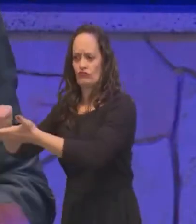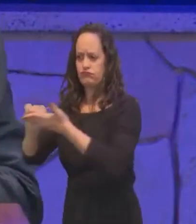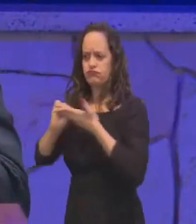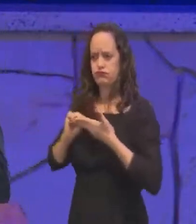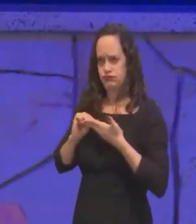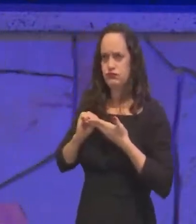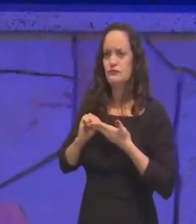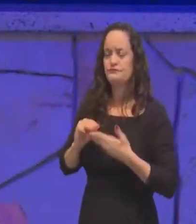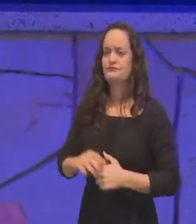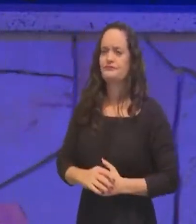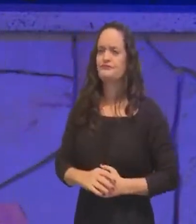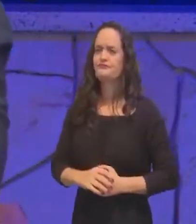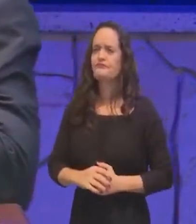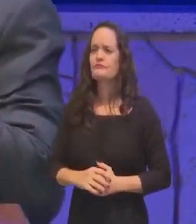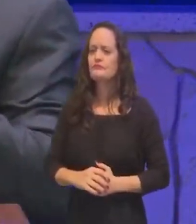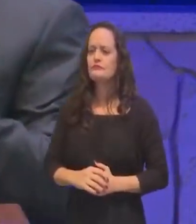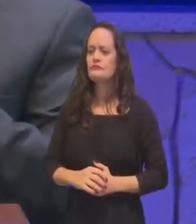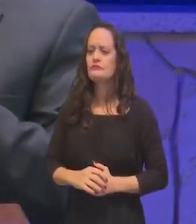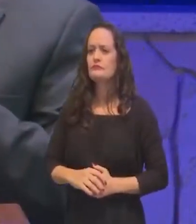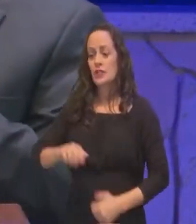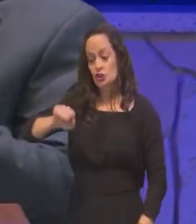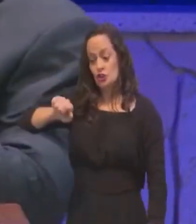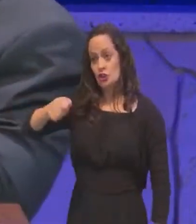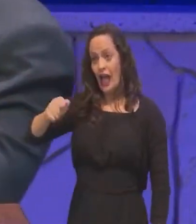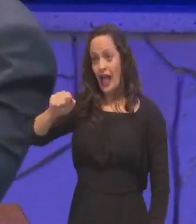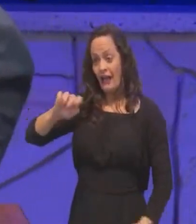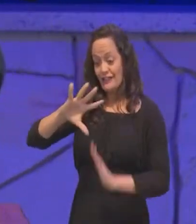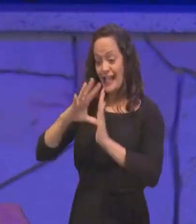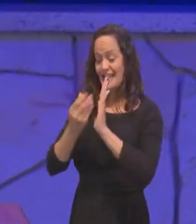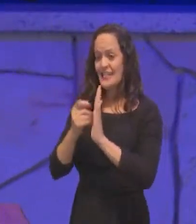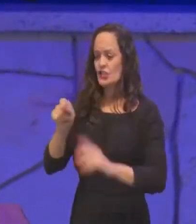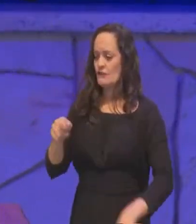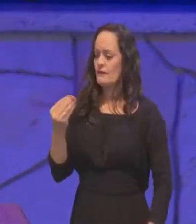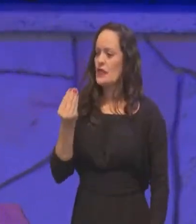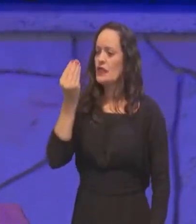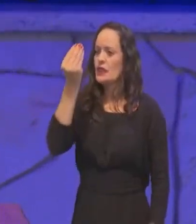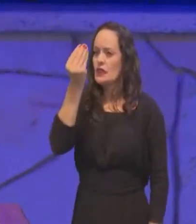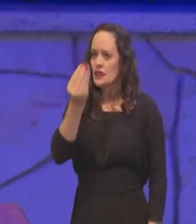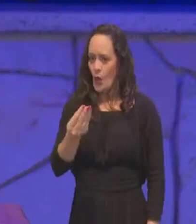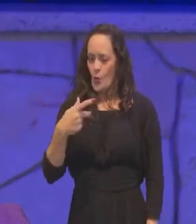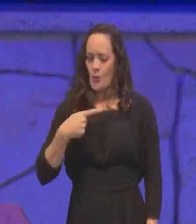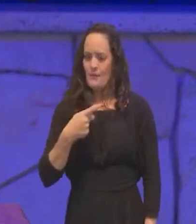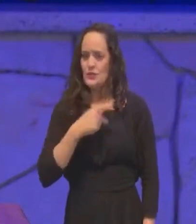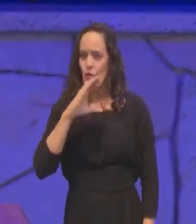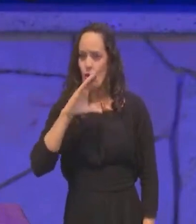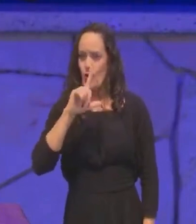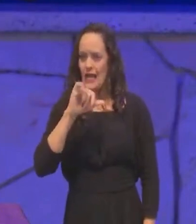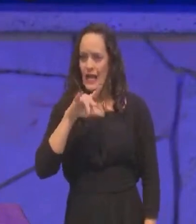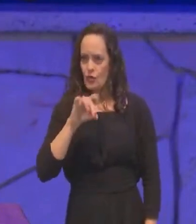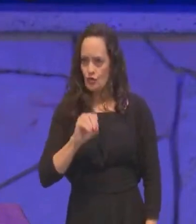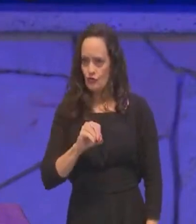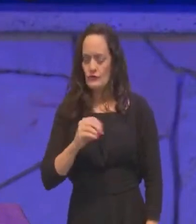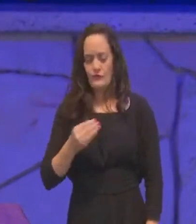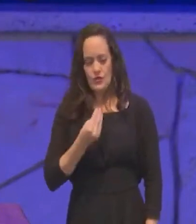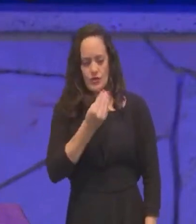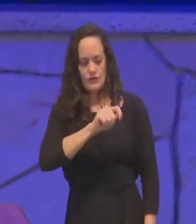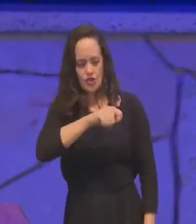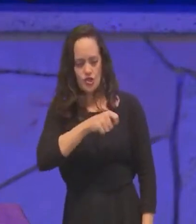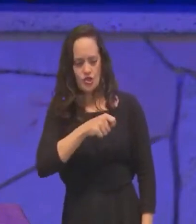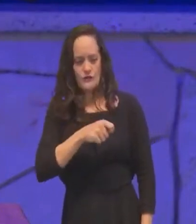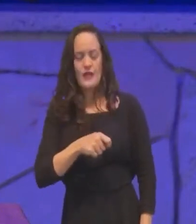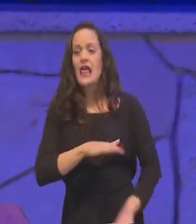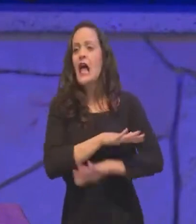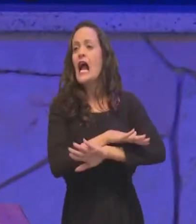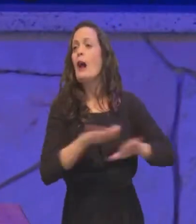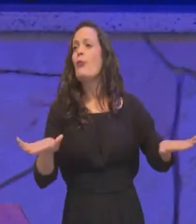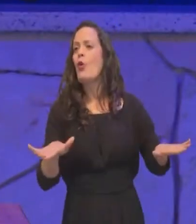lembro qual. Esse pastor pegou a chave da igreja, entregou na mão do pastor Luiz Cláudio e disse assim: olha, a chave está aqui, essa igreja não existe